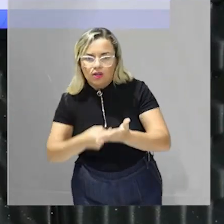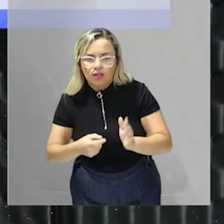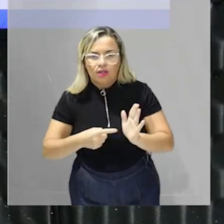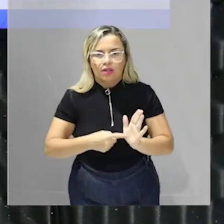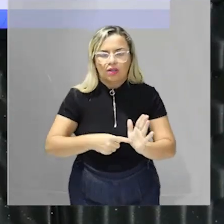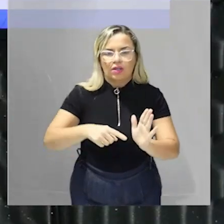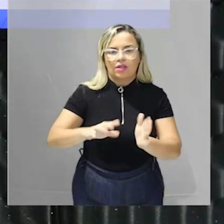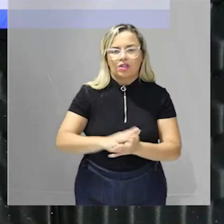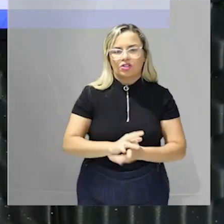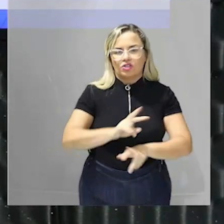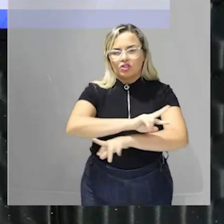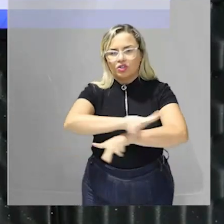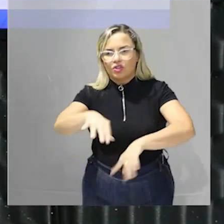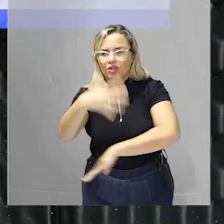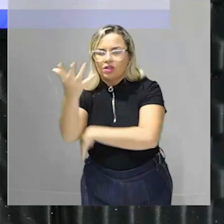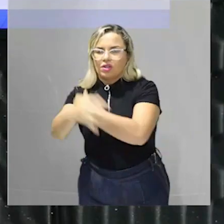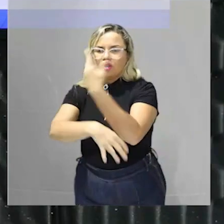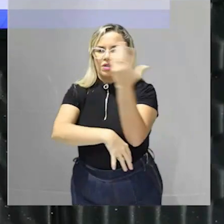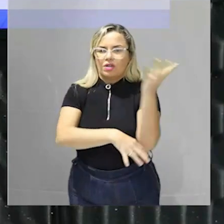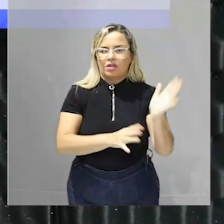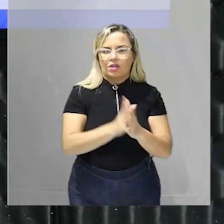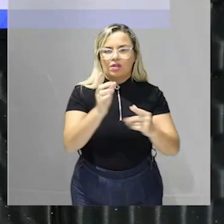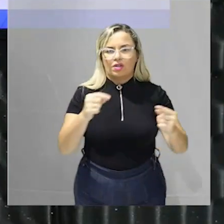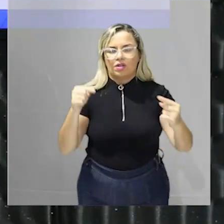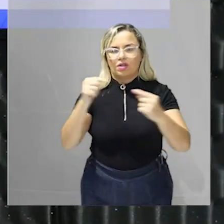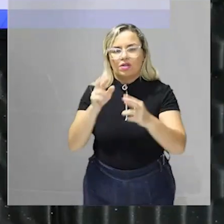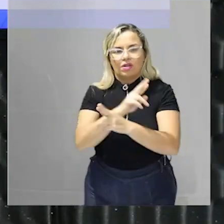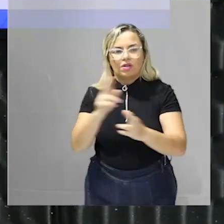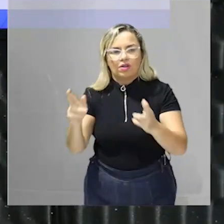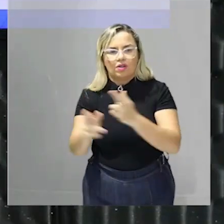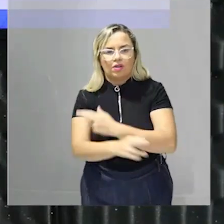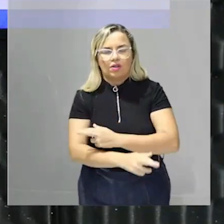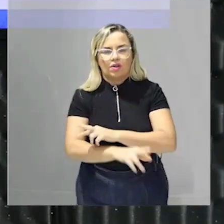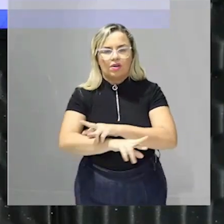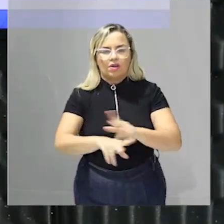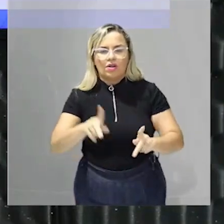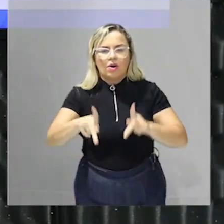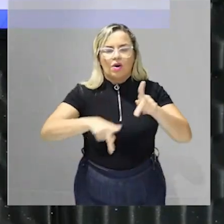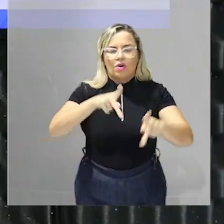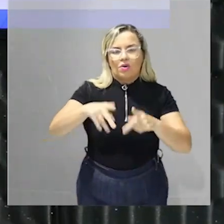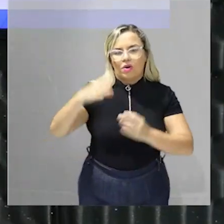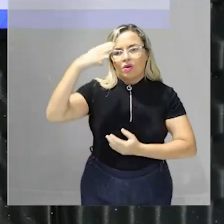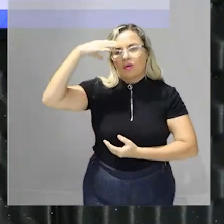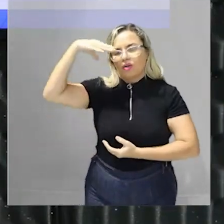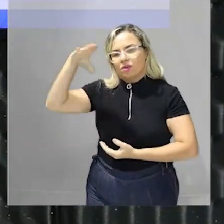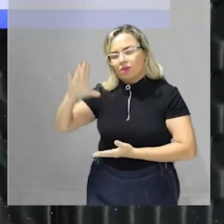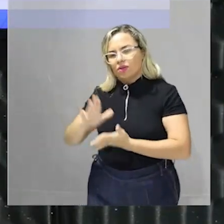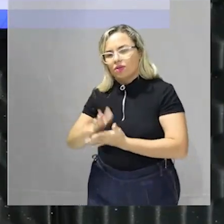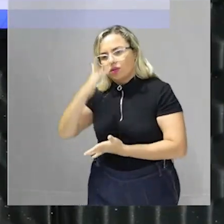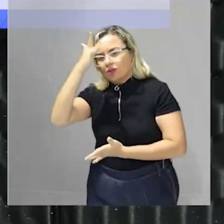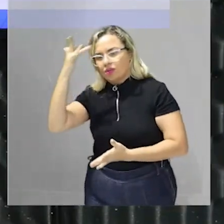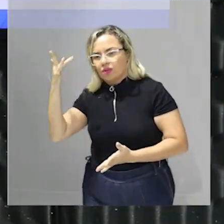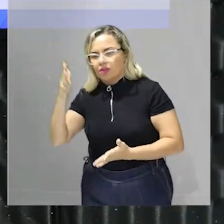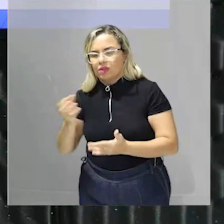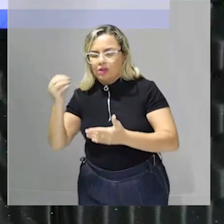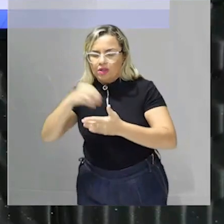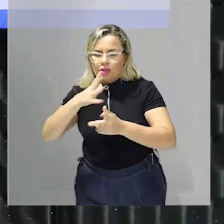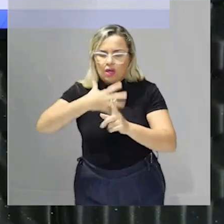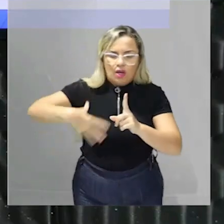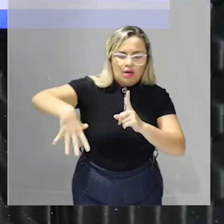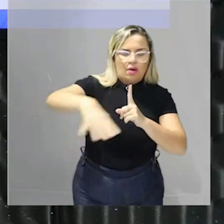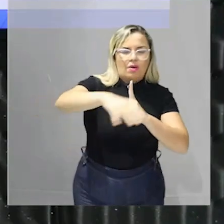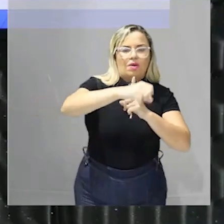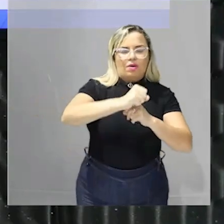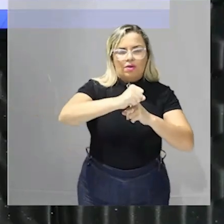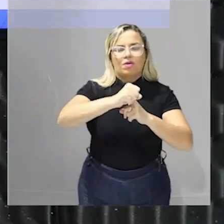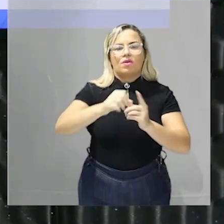pretende relacioná-las à heterogeneidade da população e da cultura da qual as pessoas fazem parte, porque